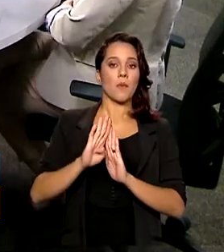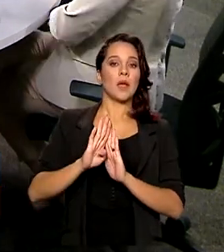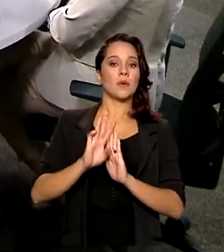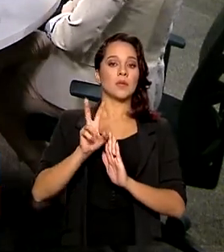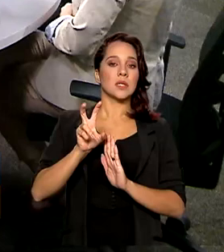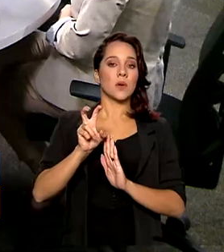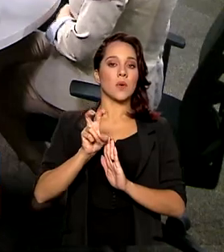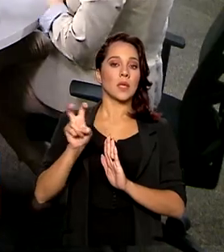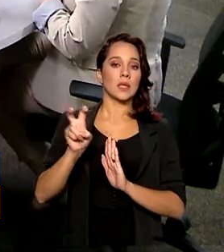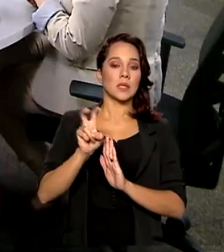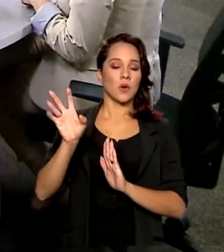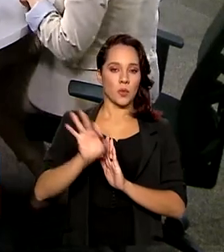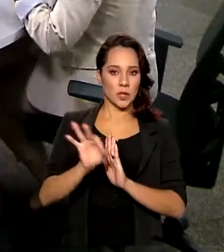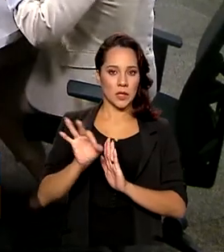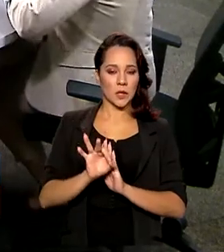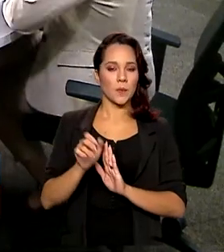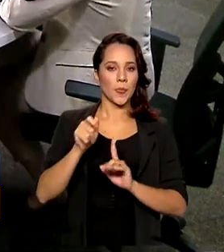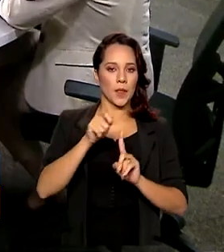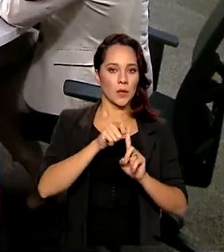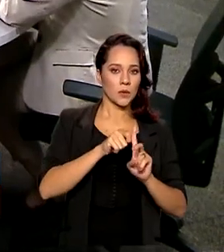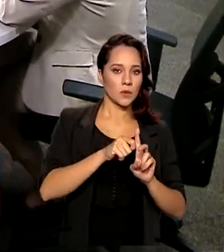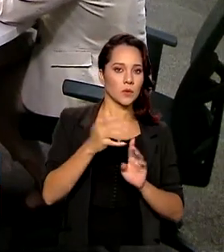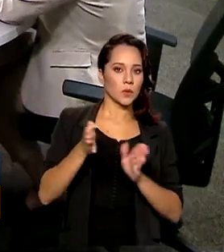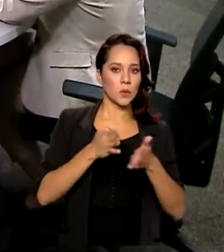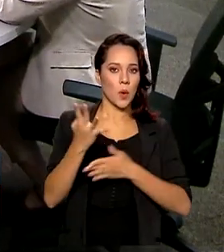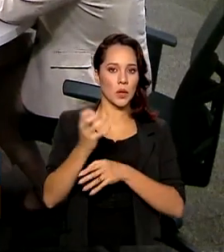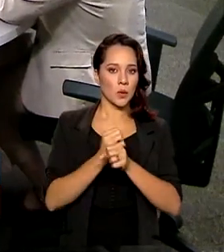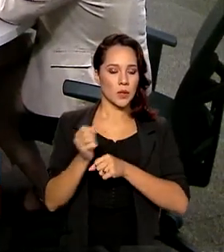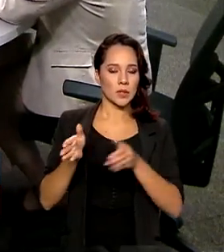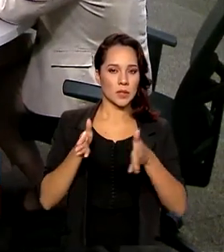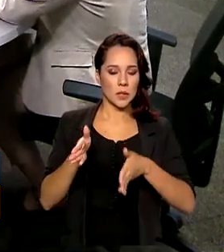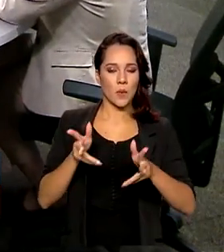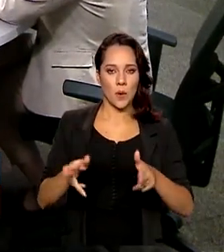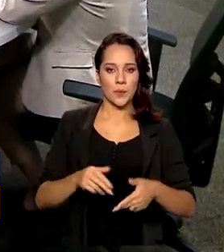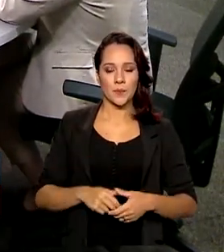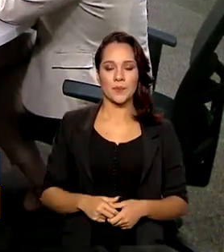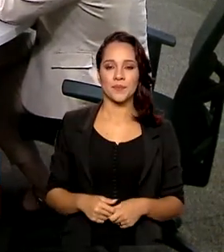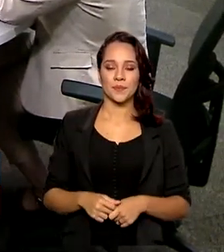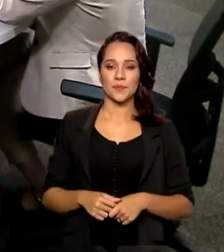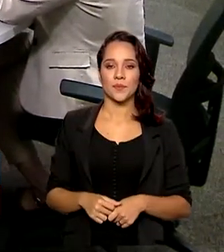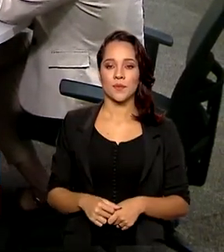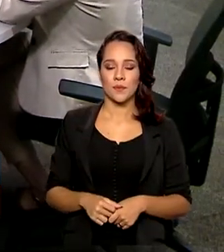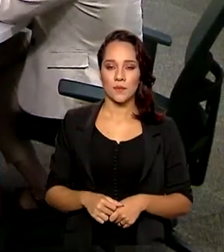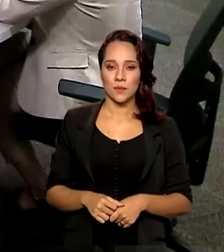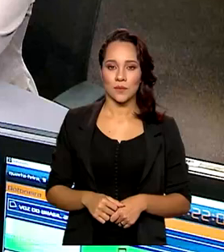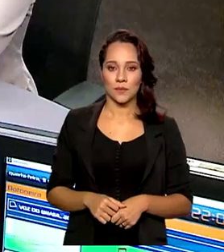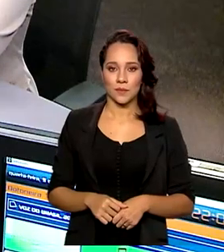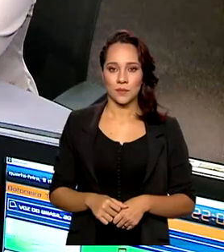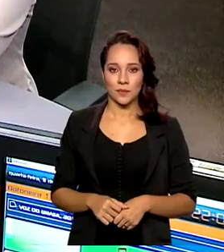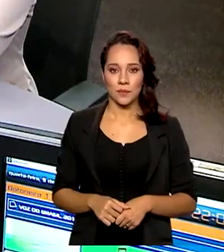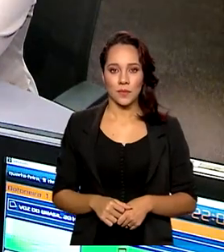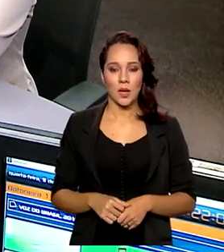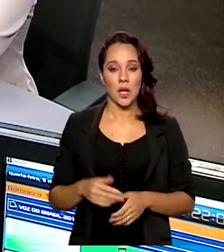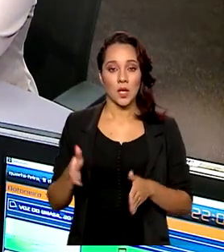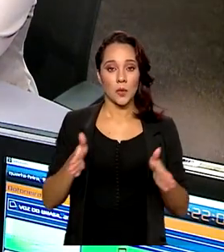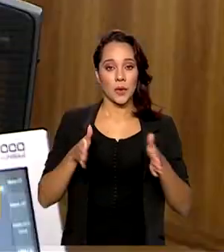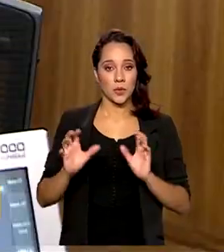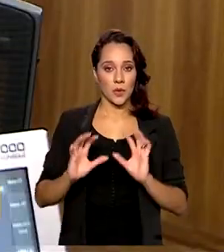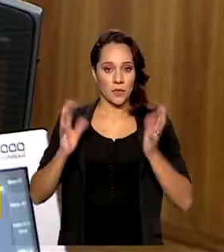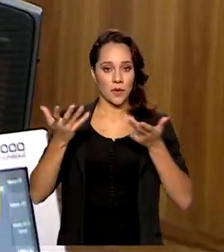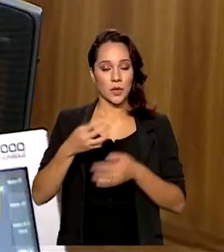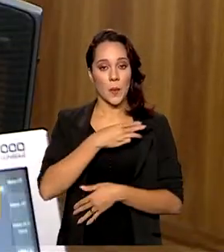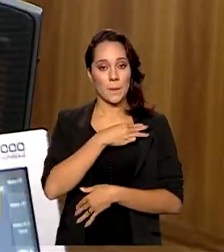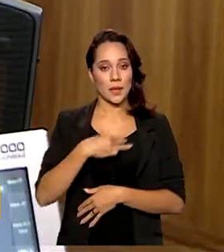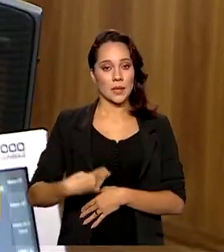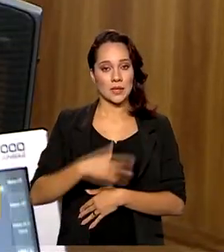de 55% nos mesmos 4 anos. Reportagem Márcia Fernandes. E durante o evento, o